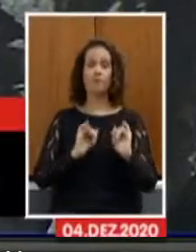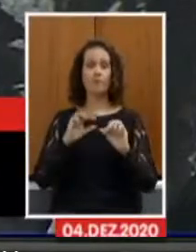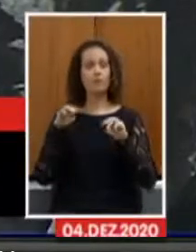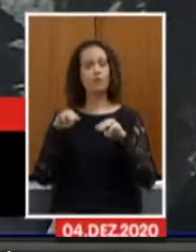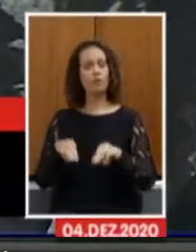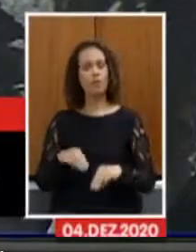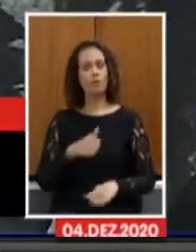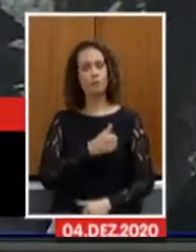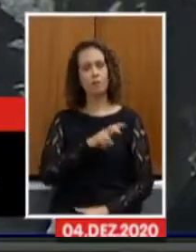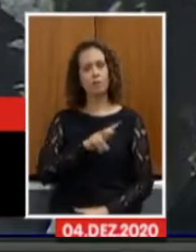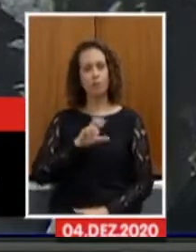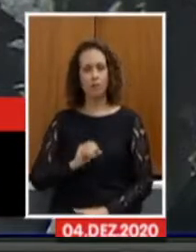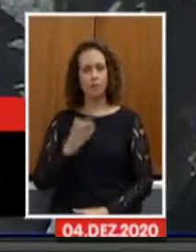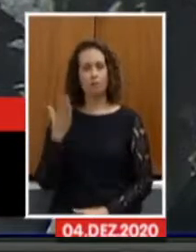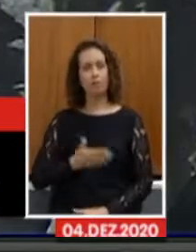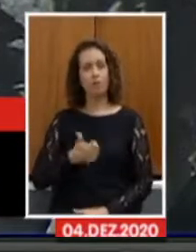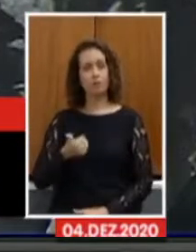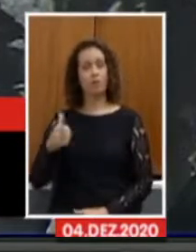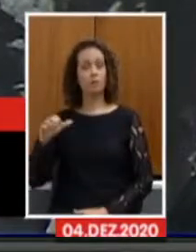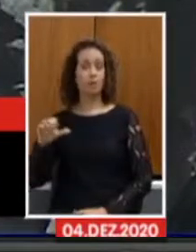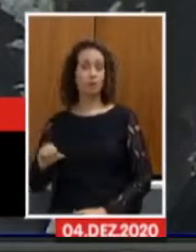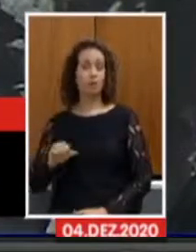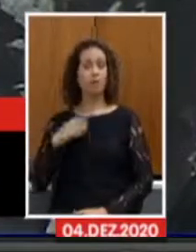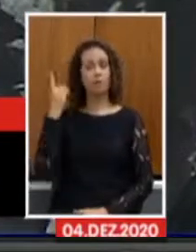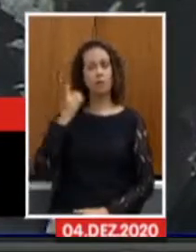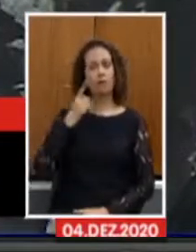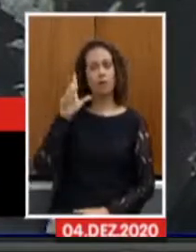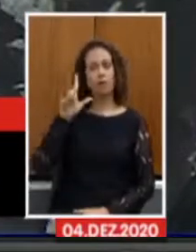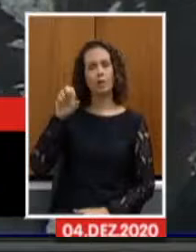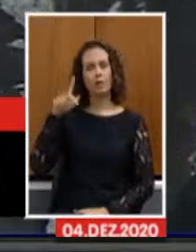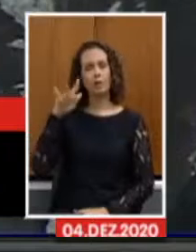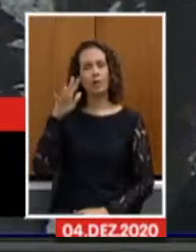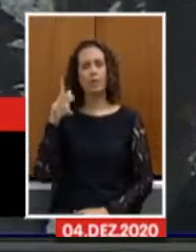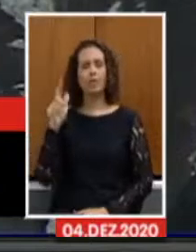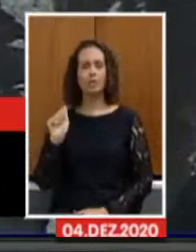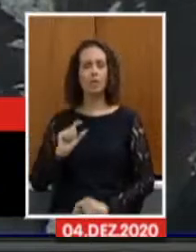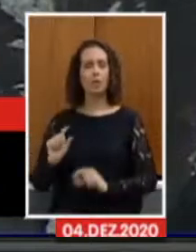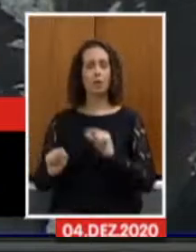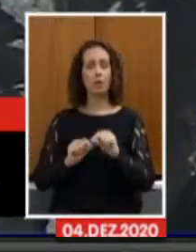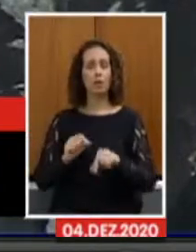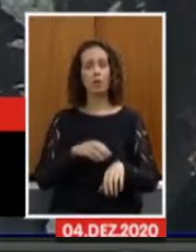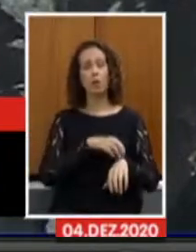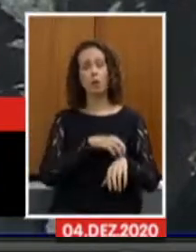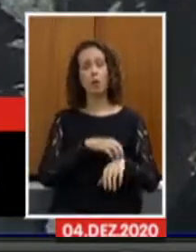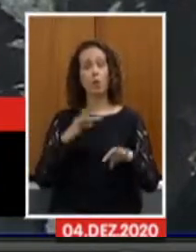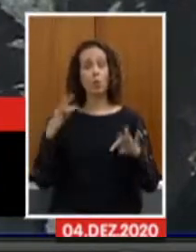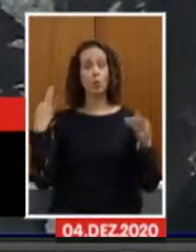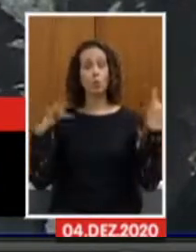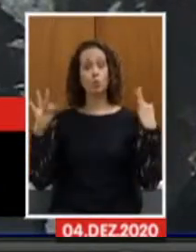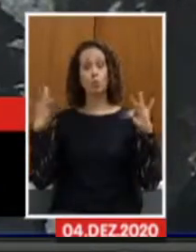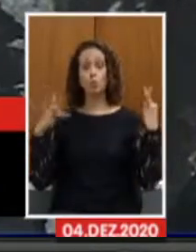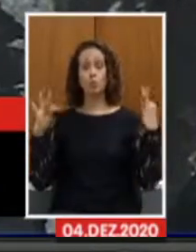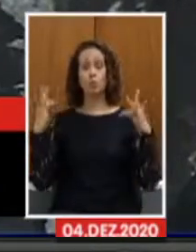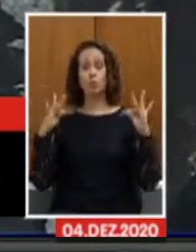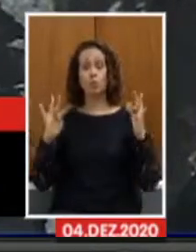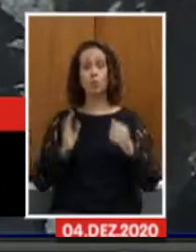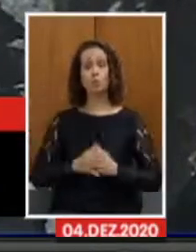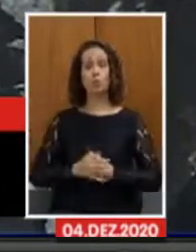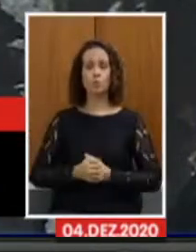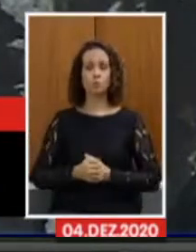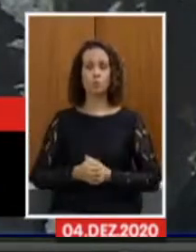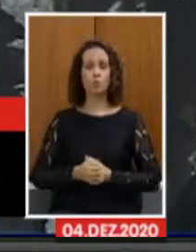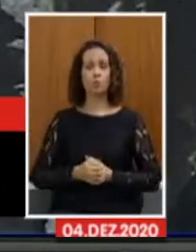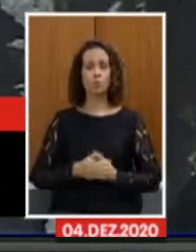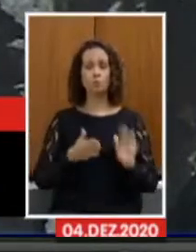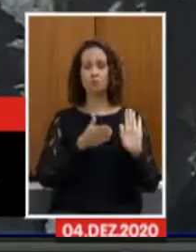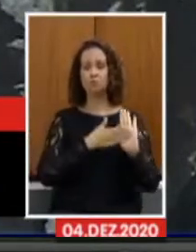número 150 de 2019 da deputada Leninha, que institui a política estadual de turismo de base comunitária no Estado, dá outras providências. Em discussão parecer,